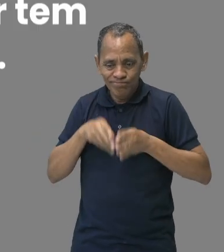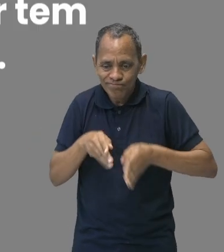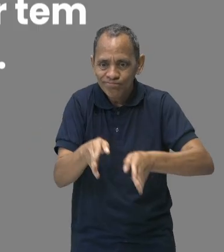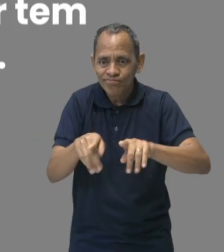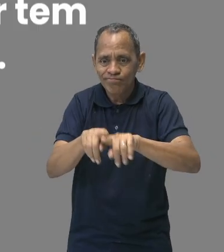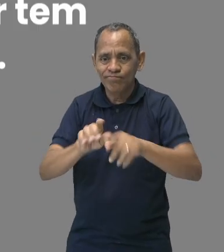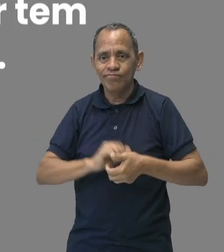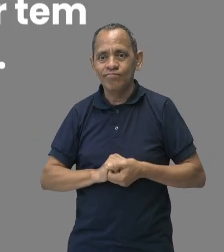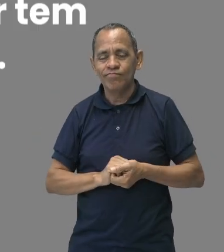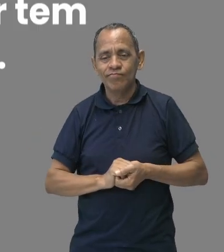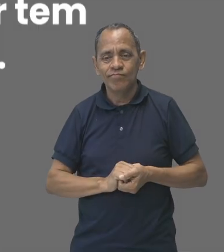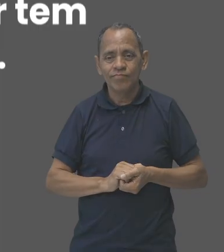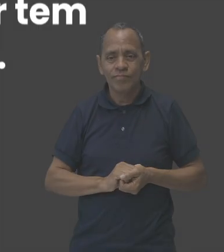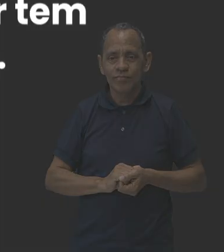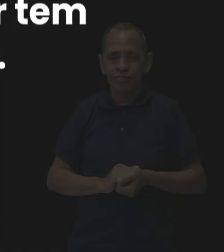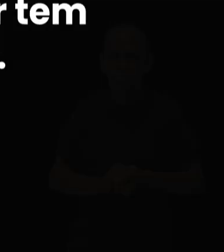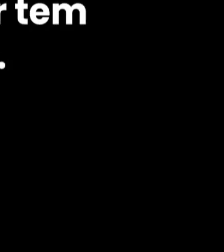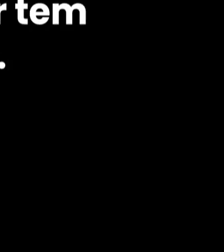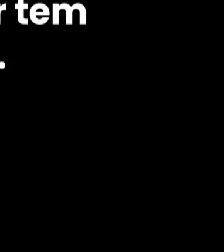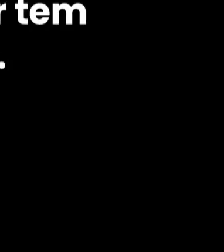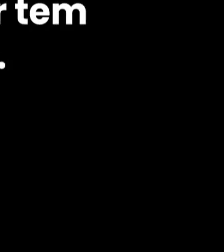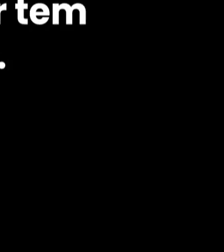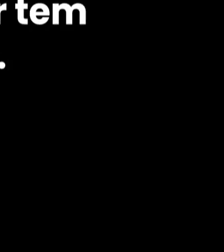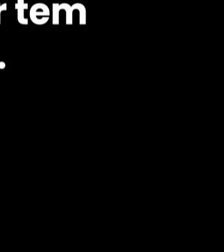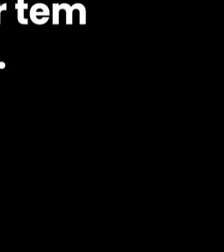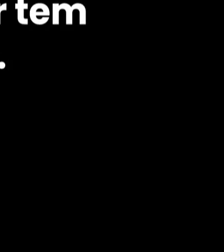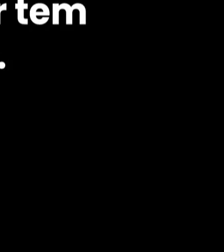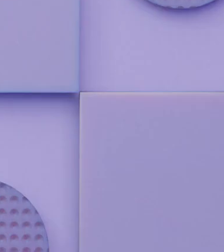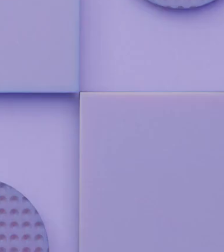própria essência e caminho.